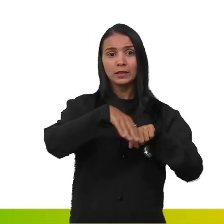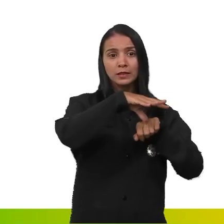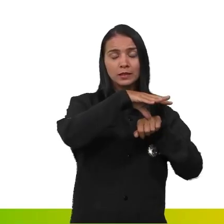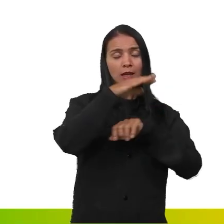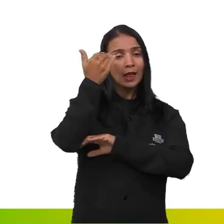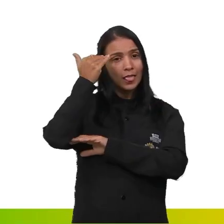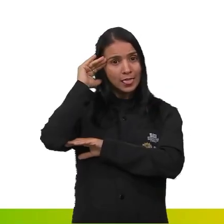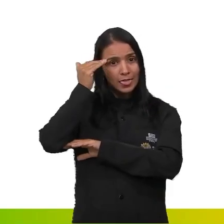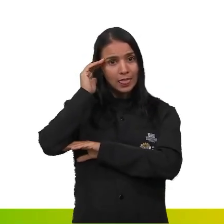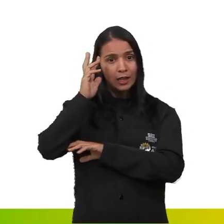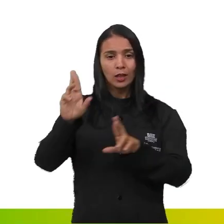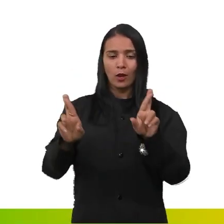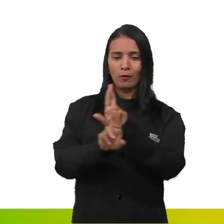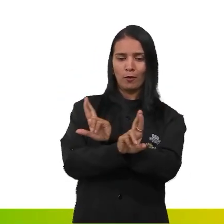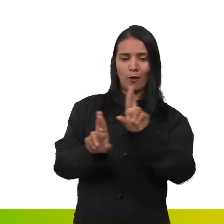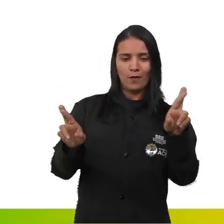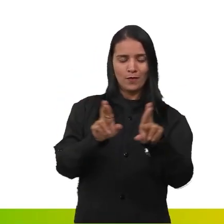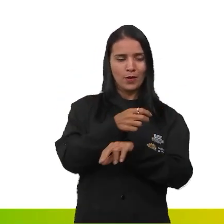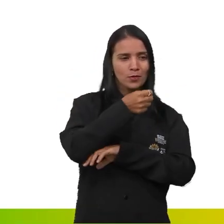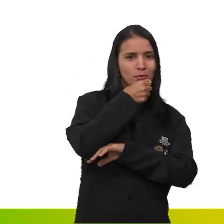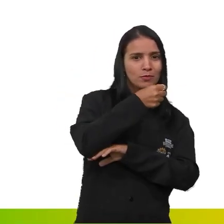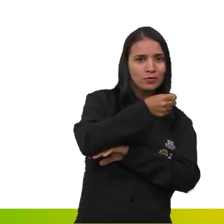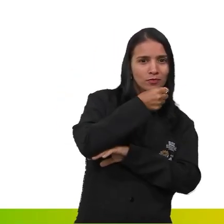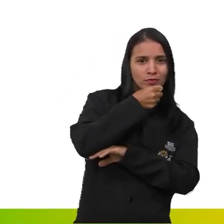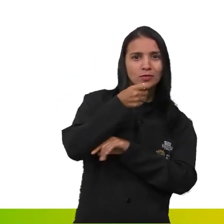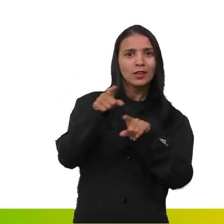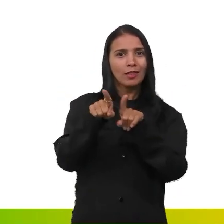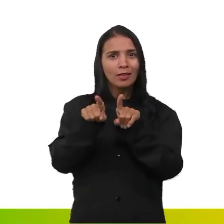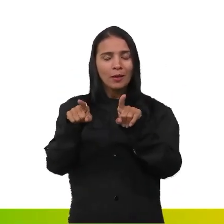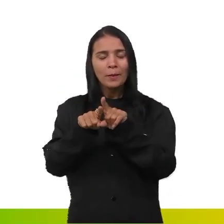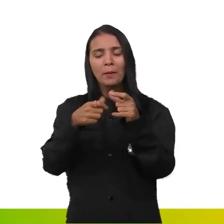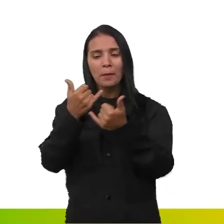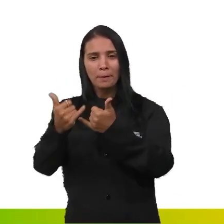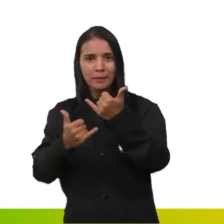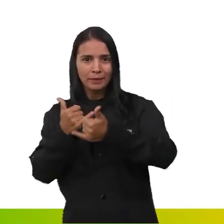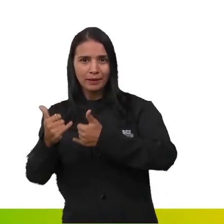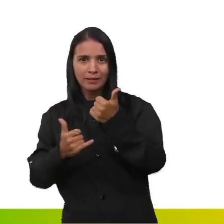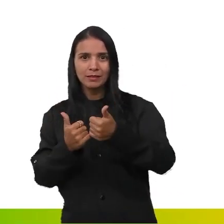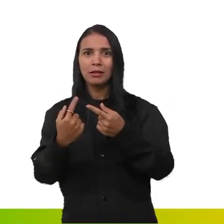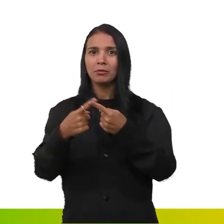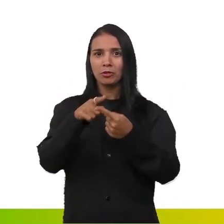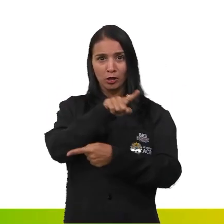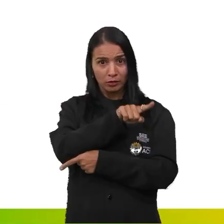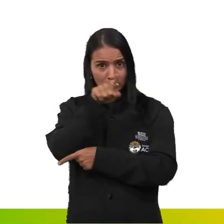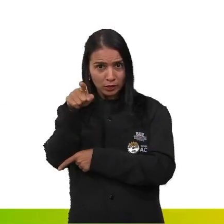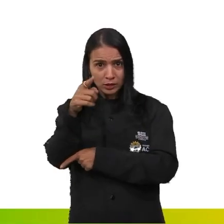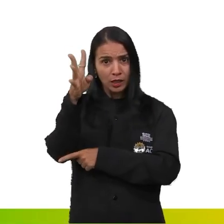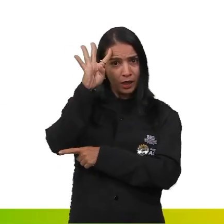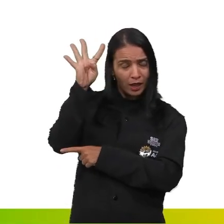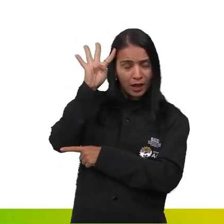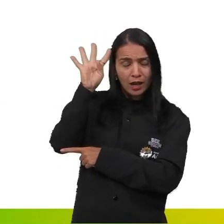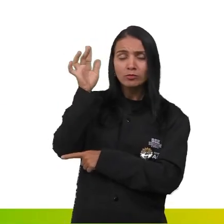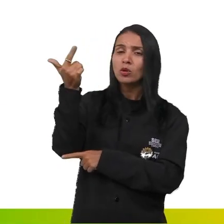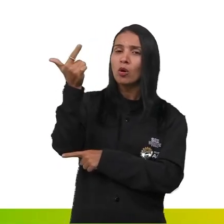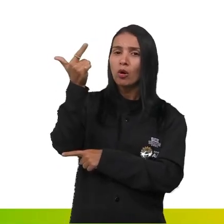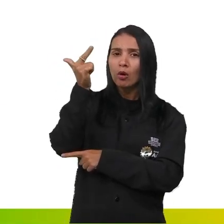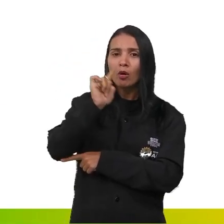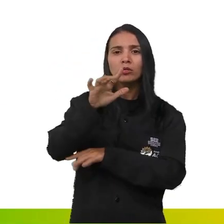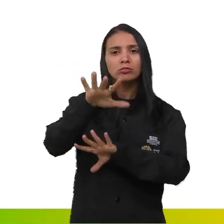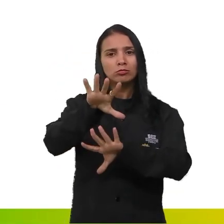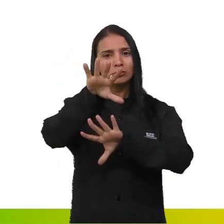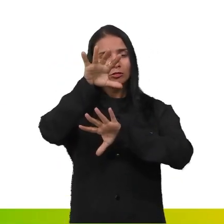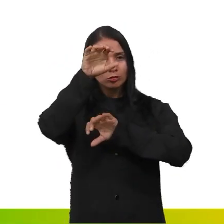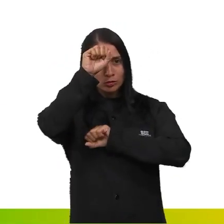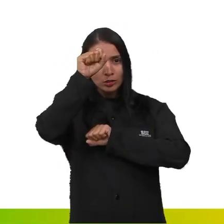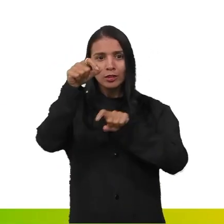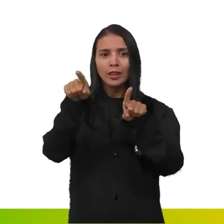design é fundamental, porque você, estudante, pode ampliar sua capacidade de interpretar discursos em múltiplas mídias e